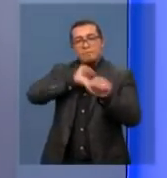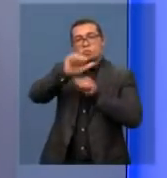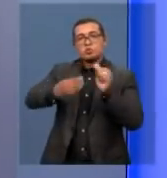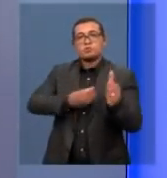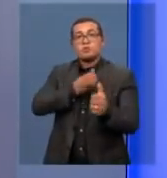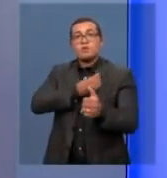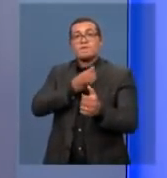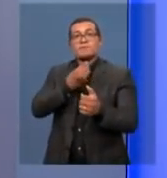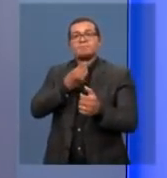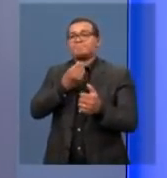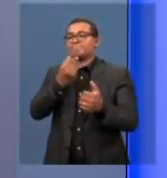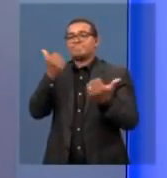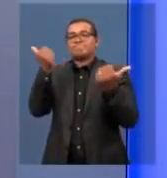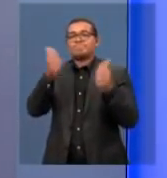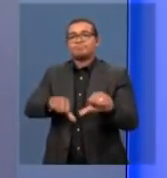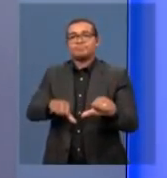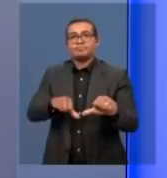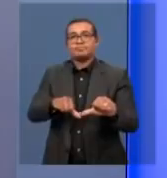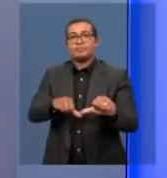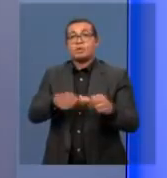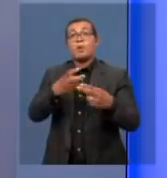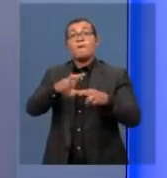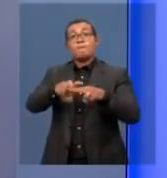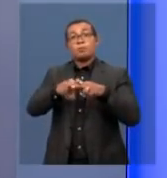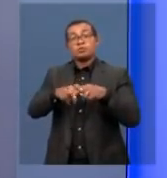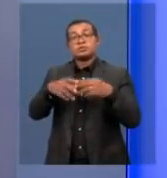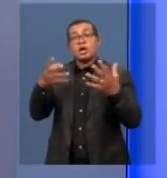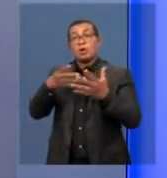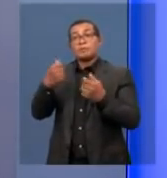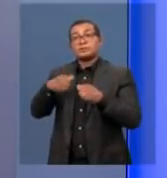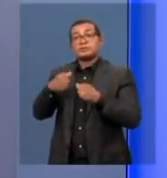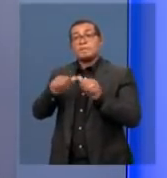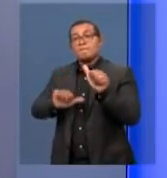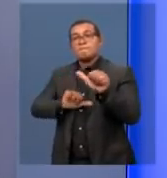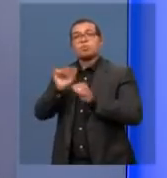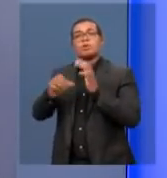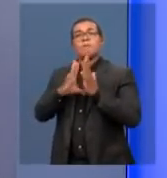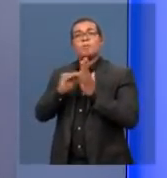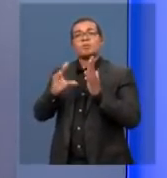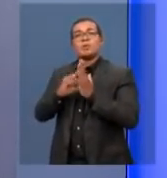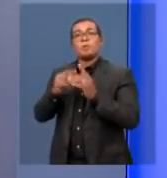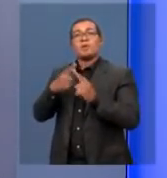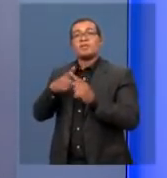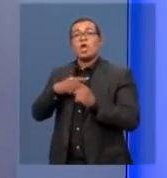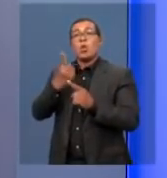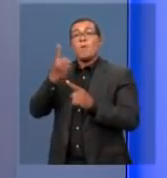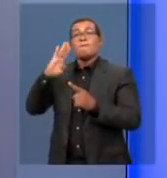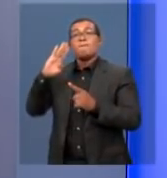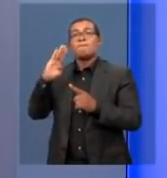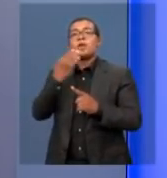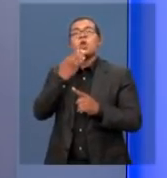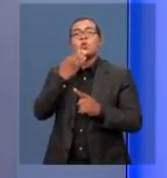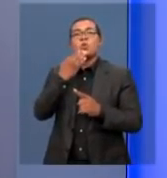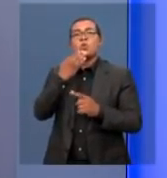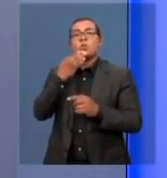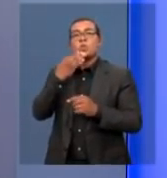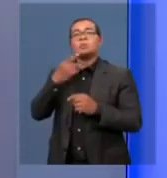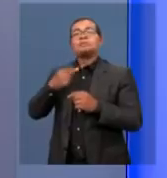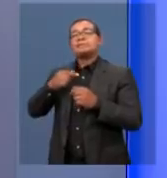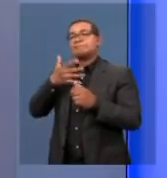política que está treinando 1 bilhão e cem milhões de reais de fundos do estado